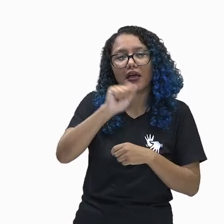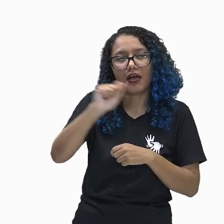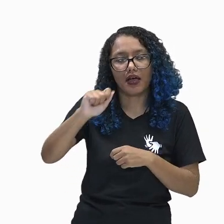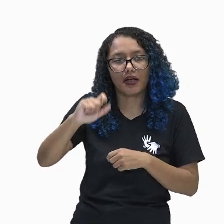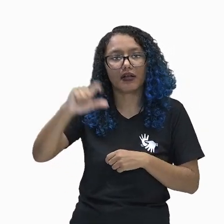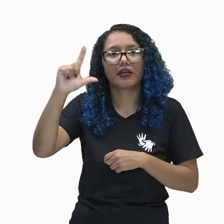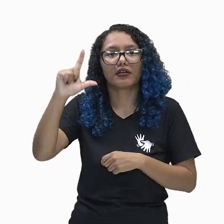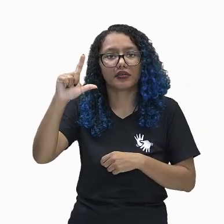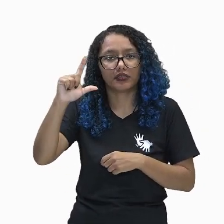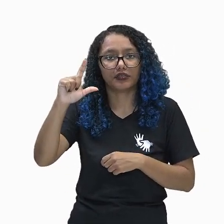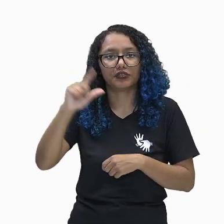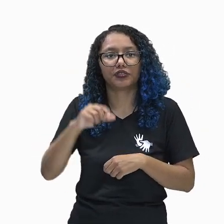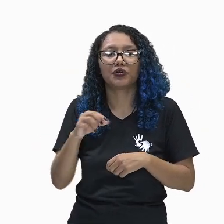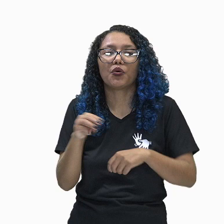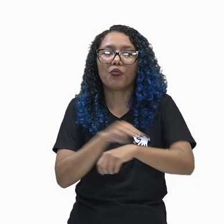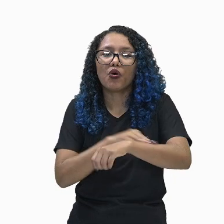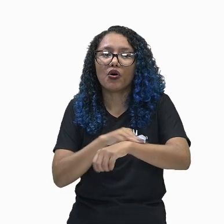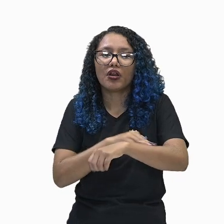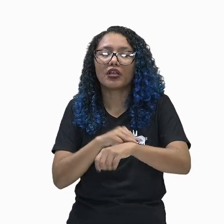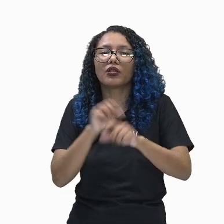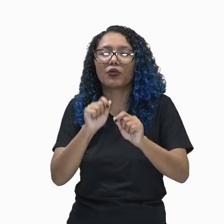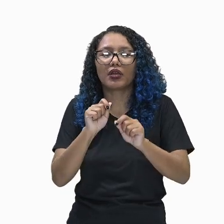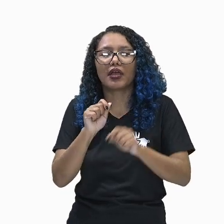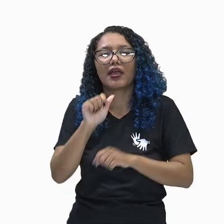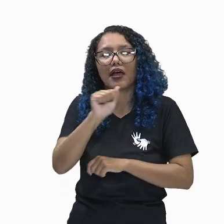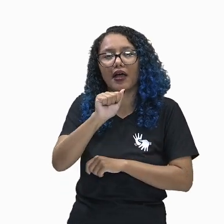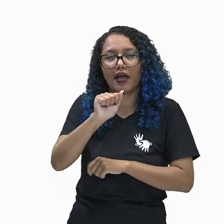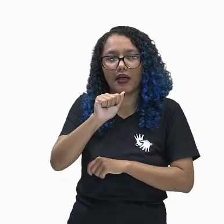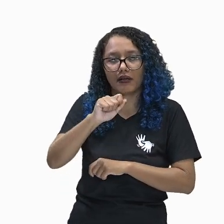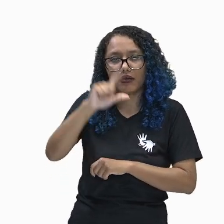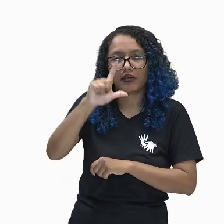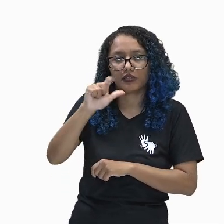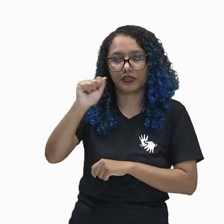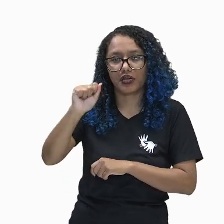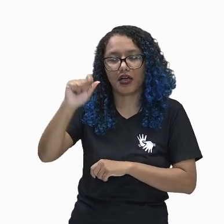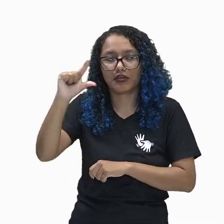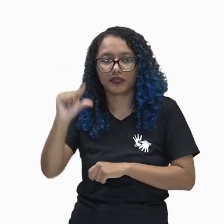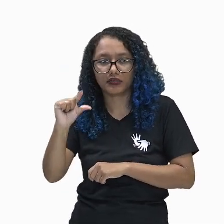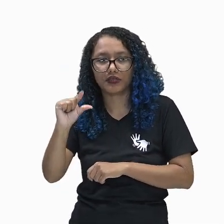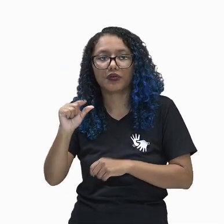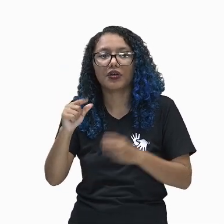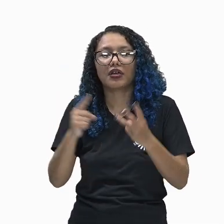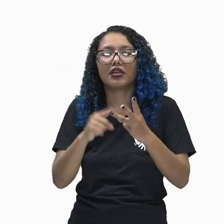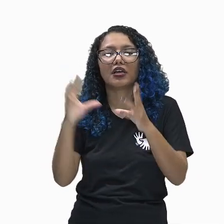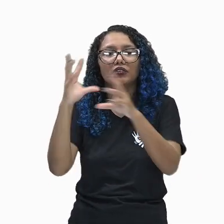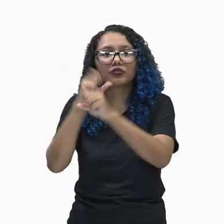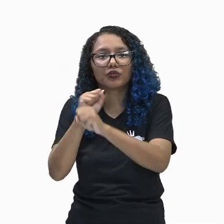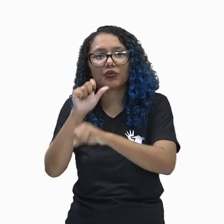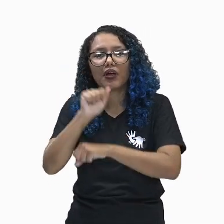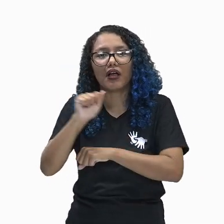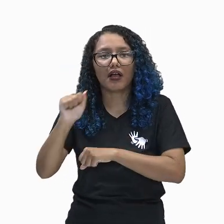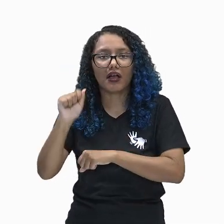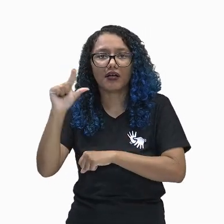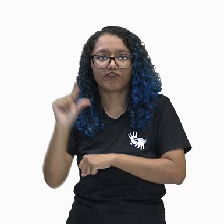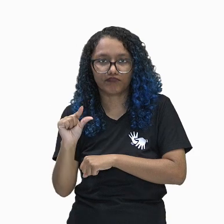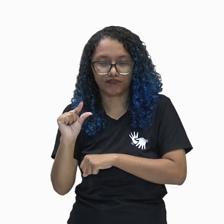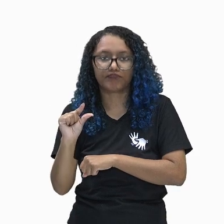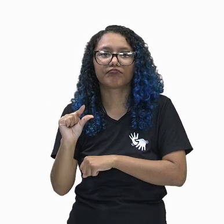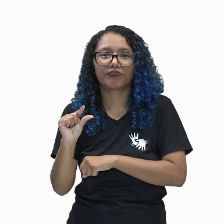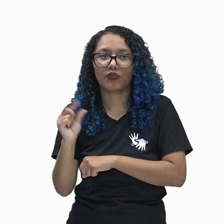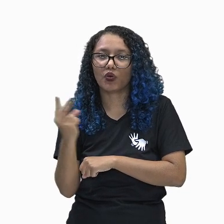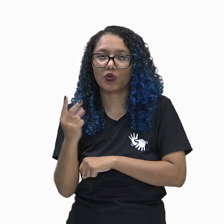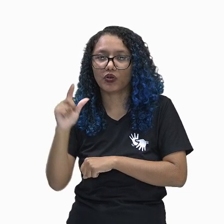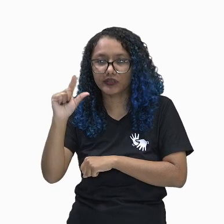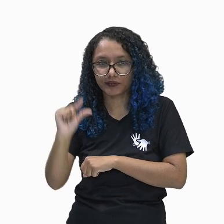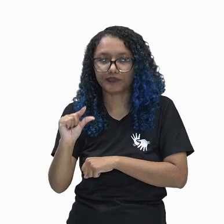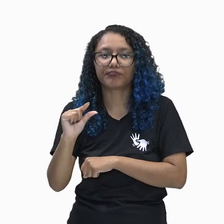morena, que vai ser o azão-azinho, um heterozigoto, e a pele escura vai ser o azinho-azinho, nesse exemplo que a gente está dando aí.